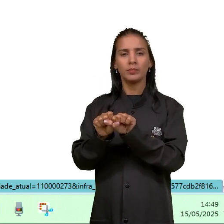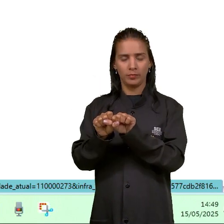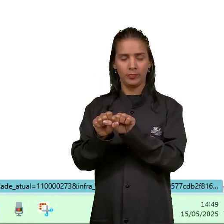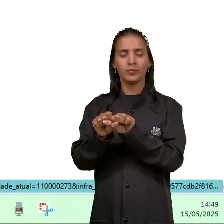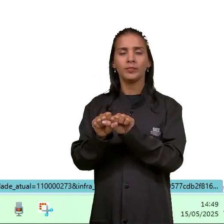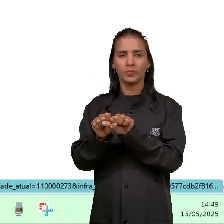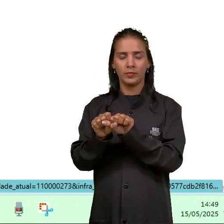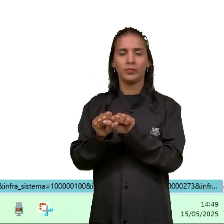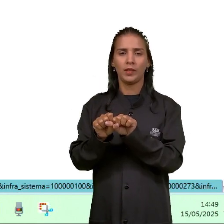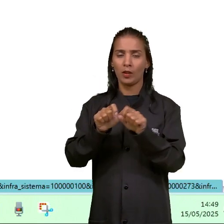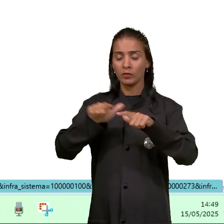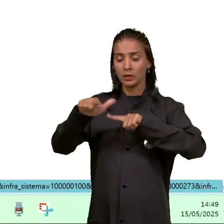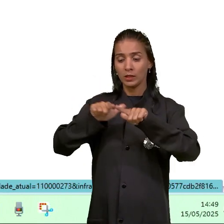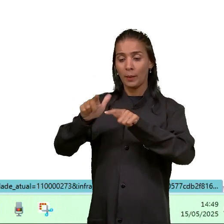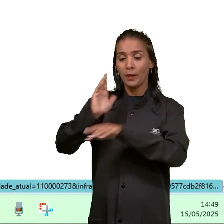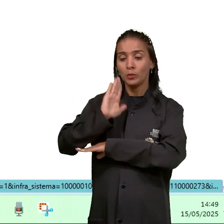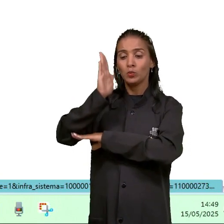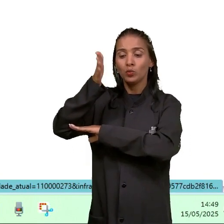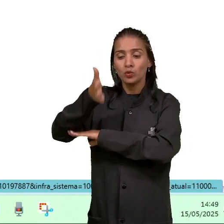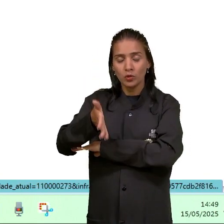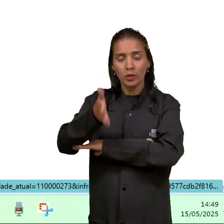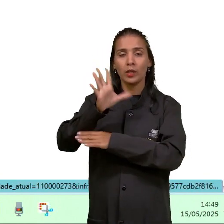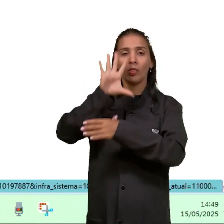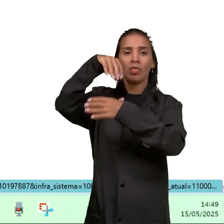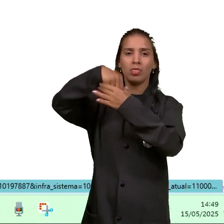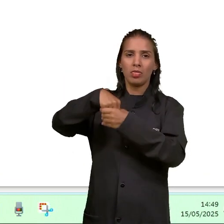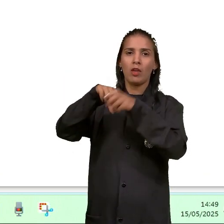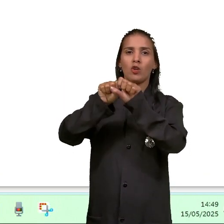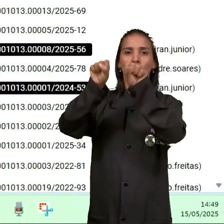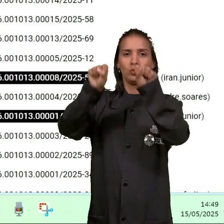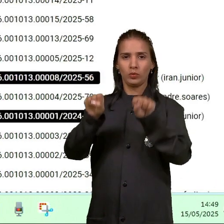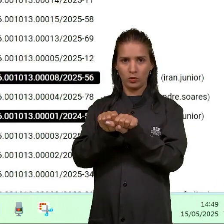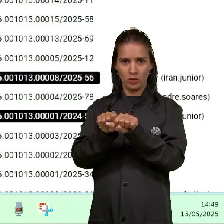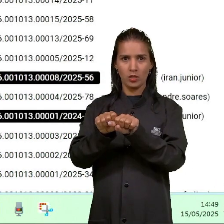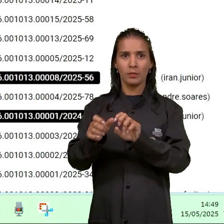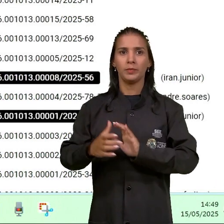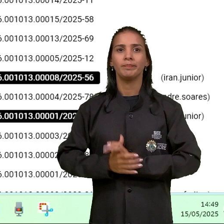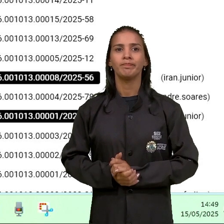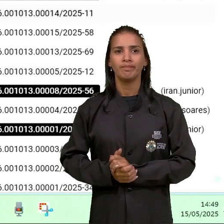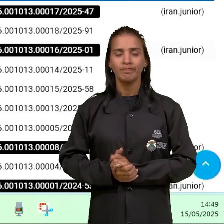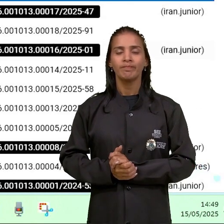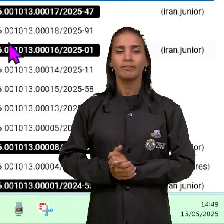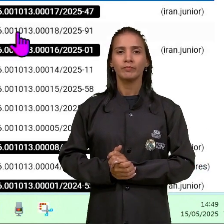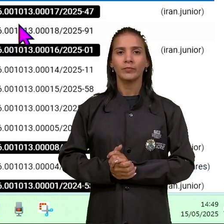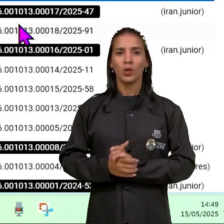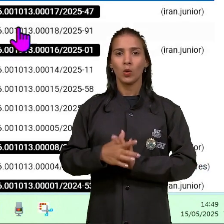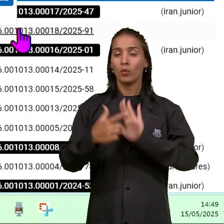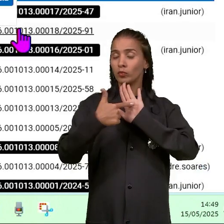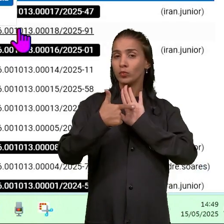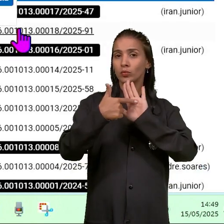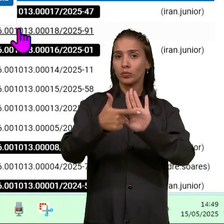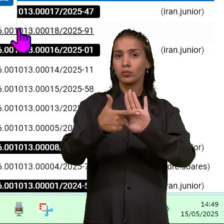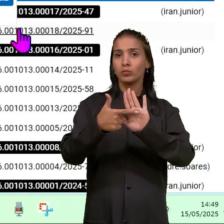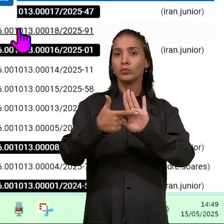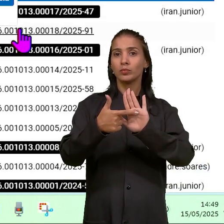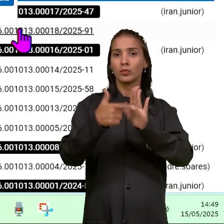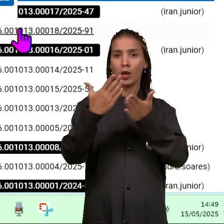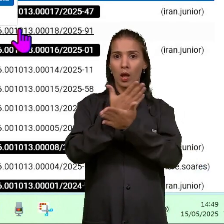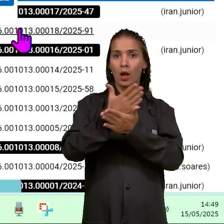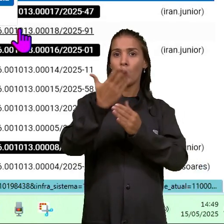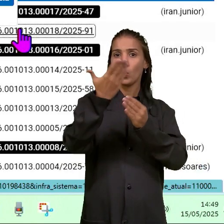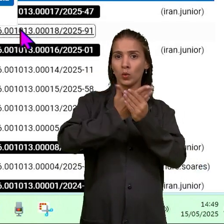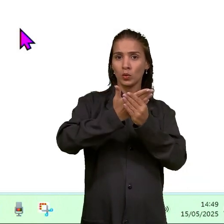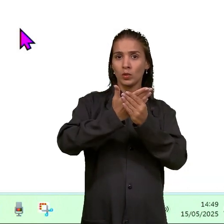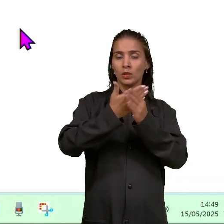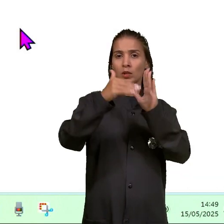diretamente aqui no SEI. Então eu entrei aqui num processo, por exemplo, vou entrar nesse processo aqui de novo, eu vou pegar esse que eu criei ontem. Então aqui, ó,